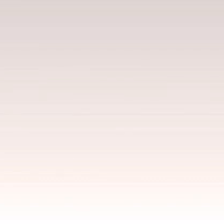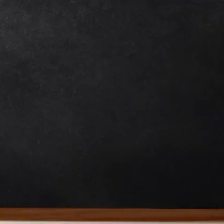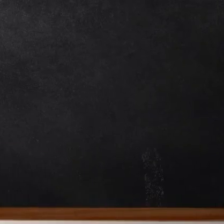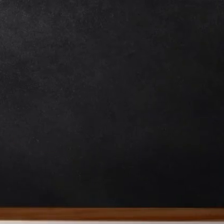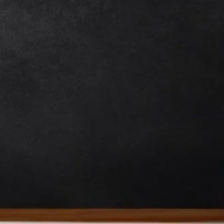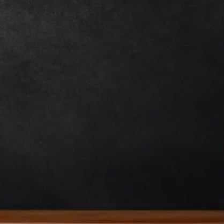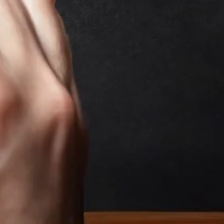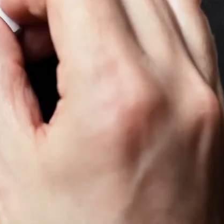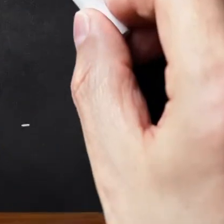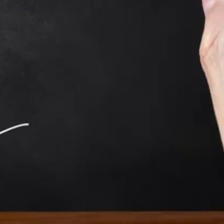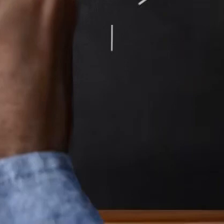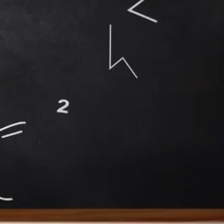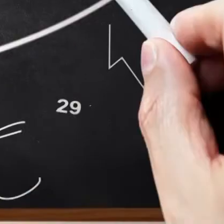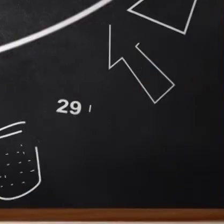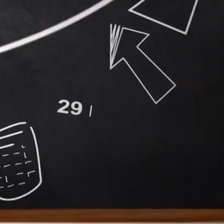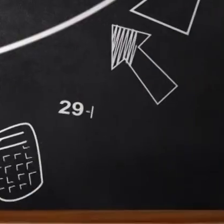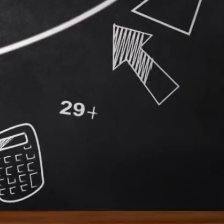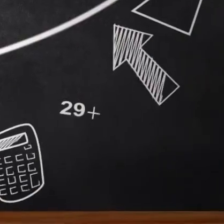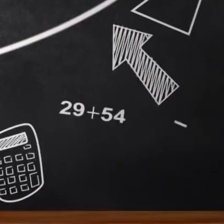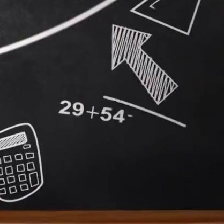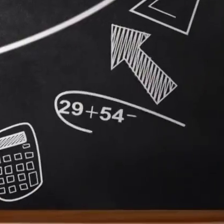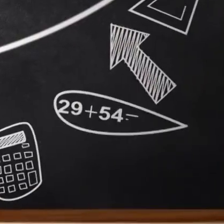E aí